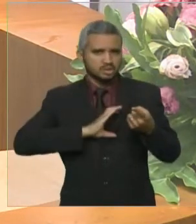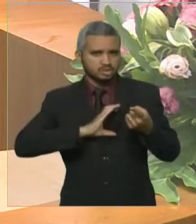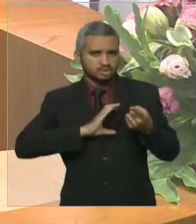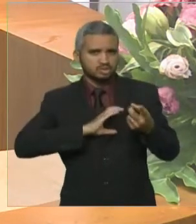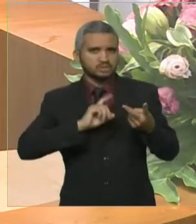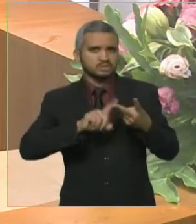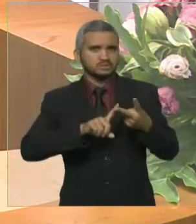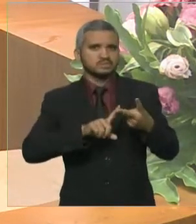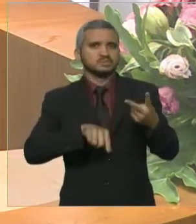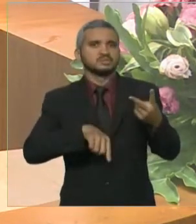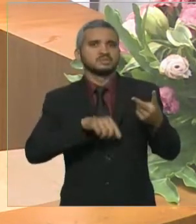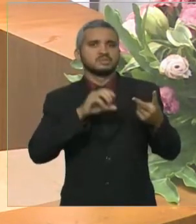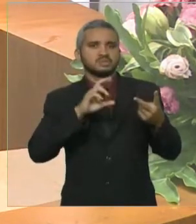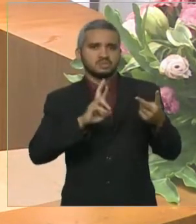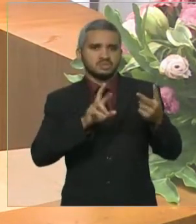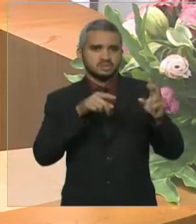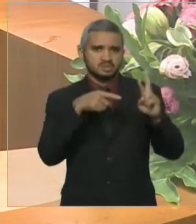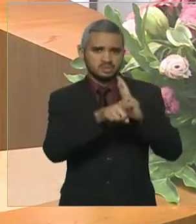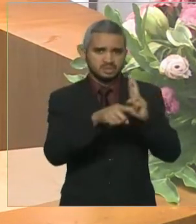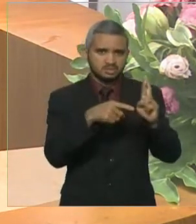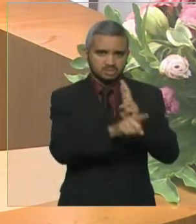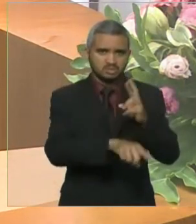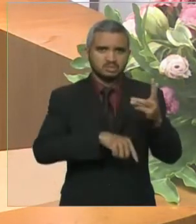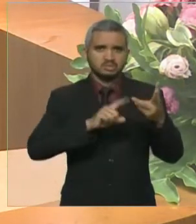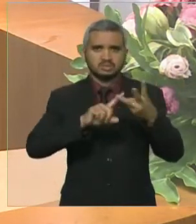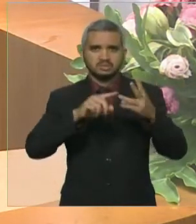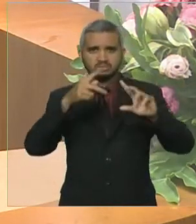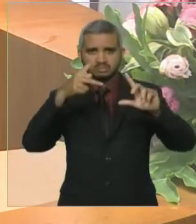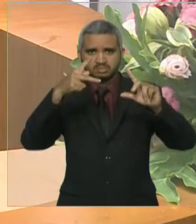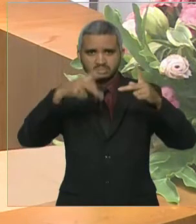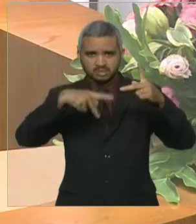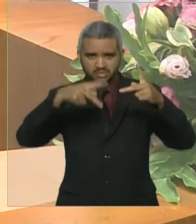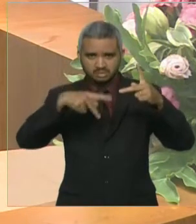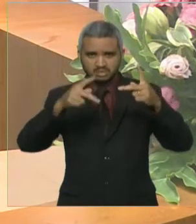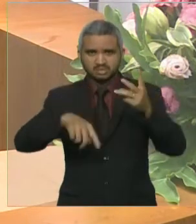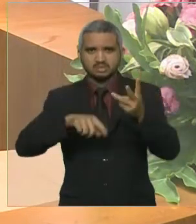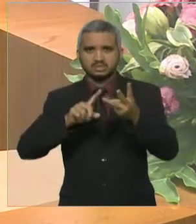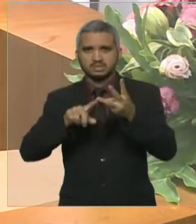Raposa e Passo Lumiar. Estaremos